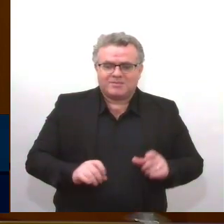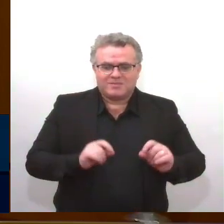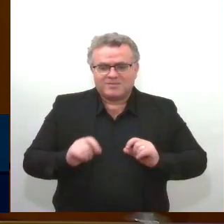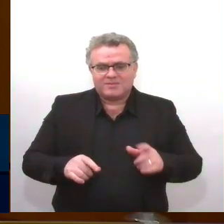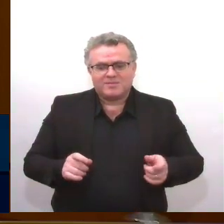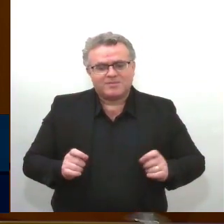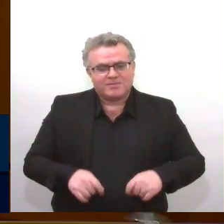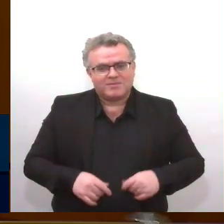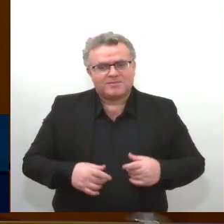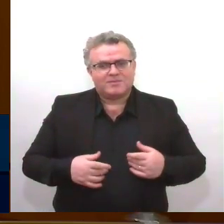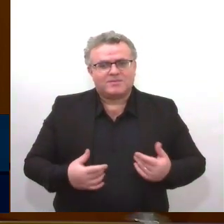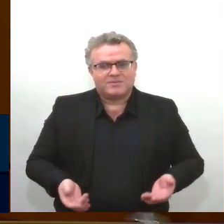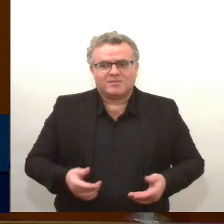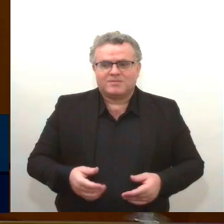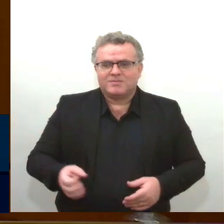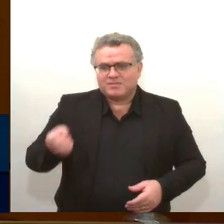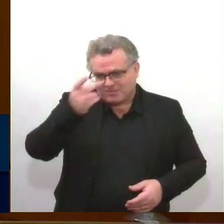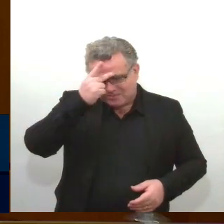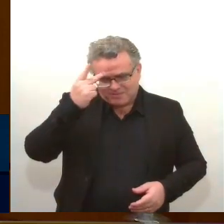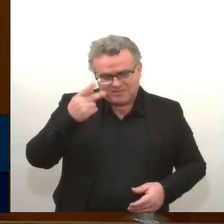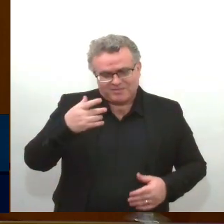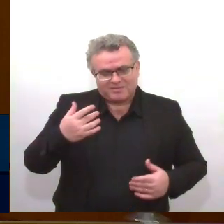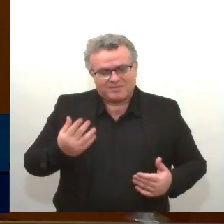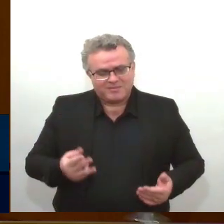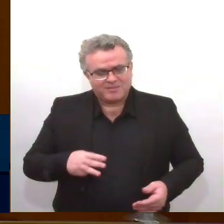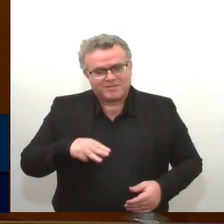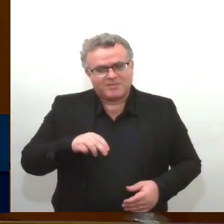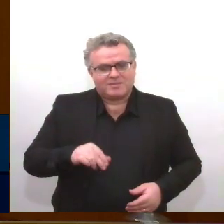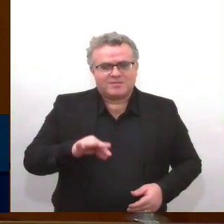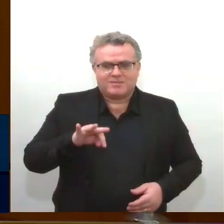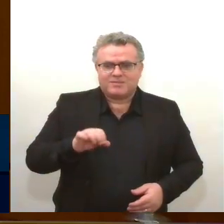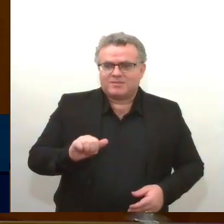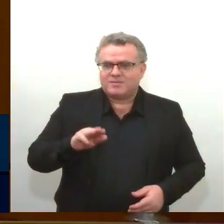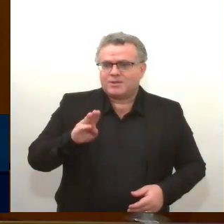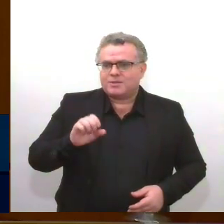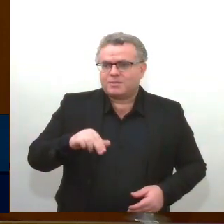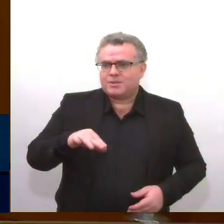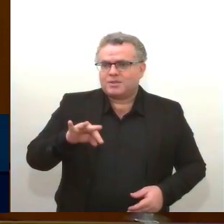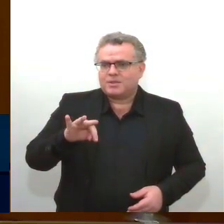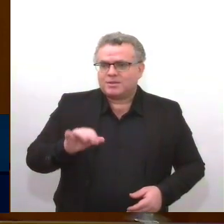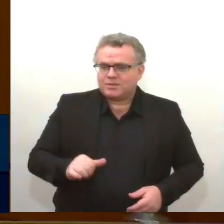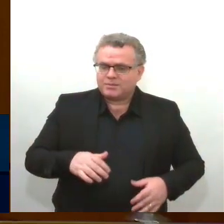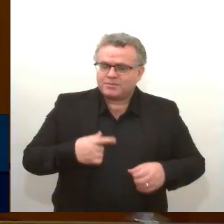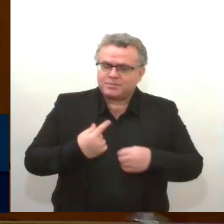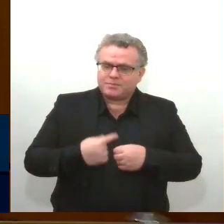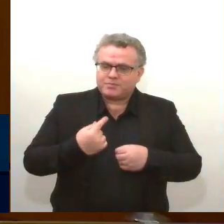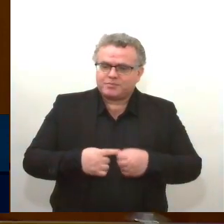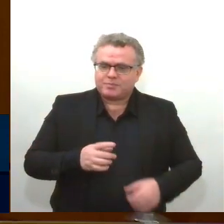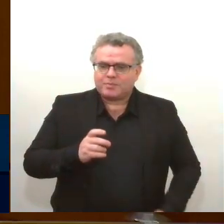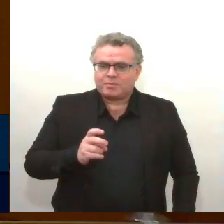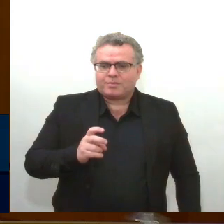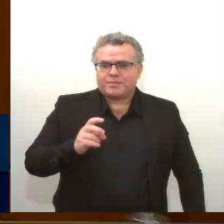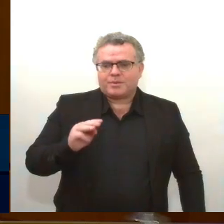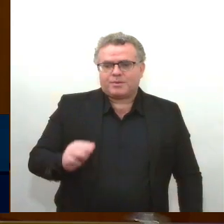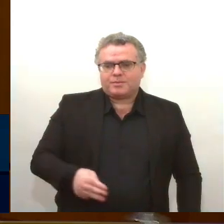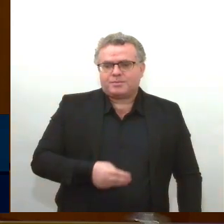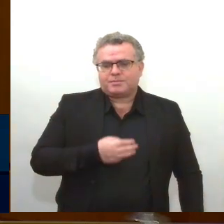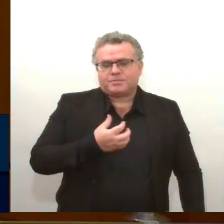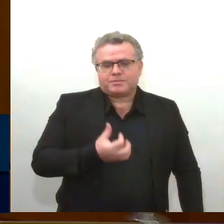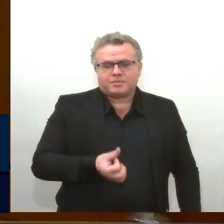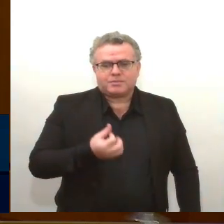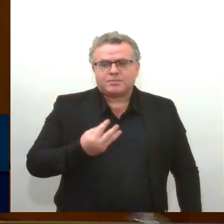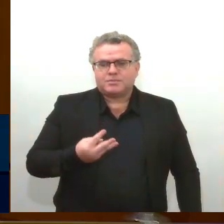moita Bon Dr Wagner foi eleito com 5.636 votos uma